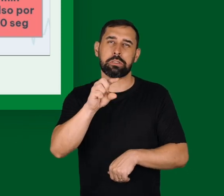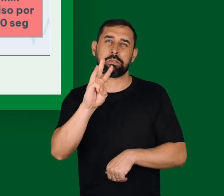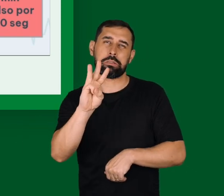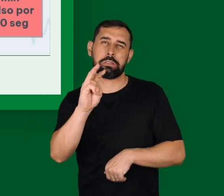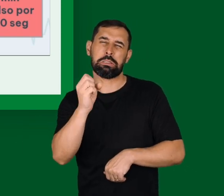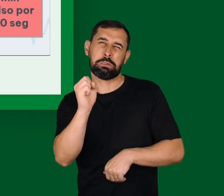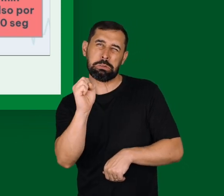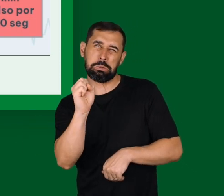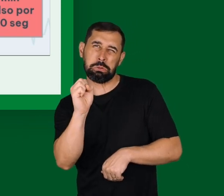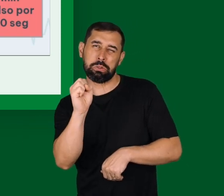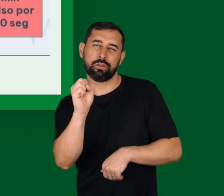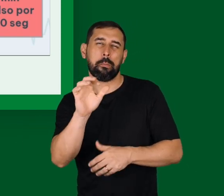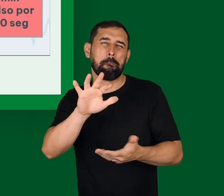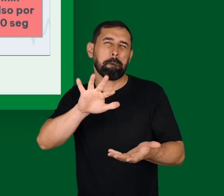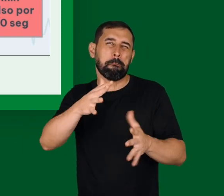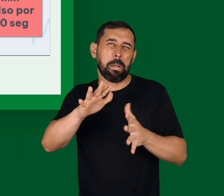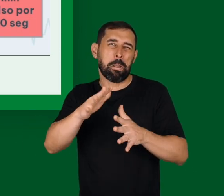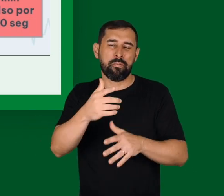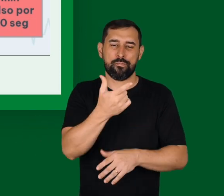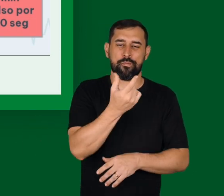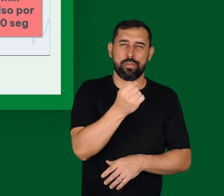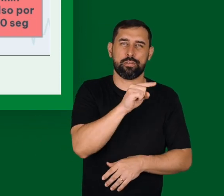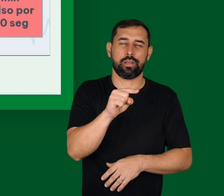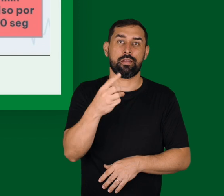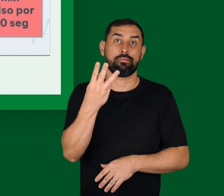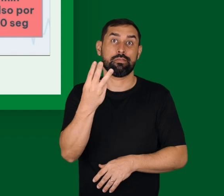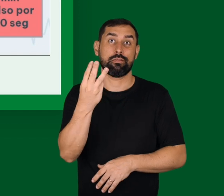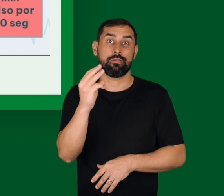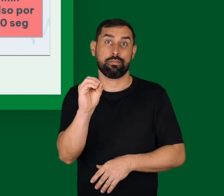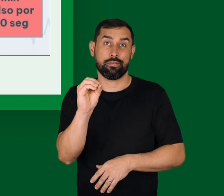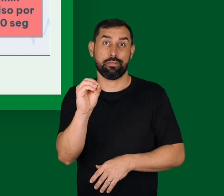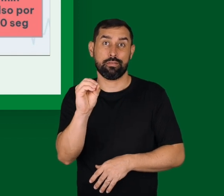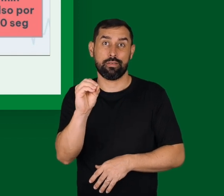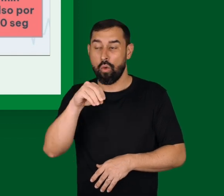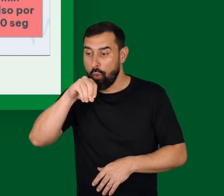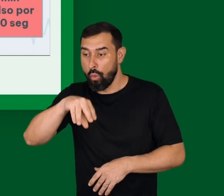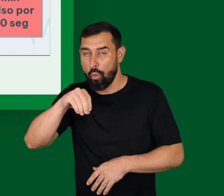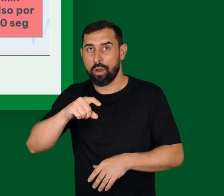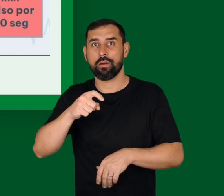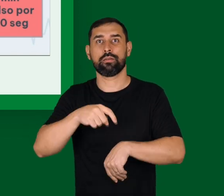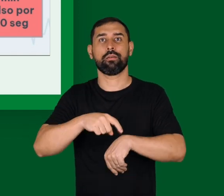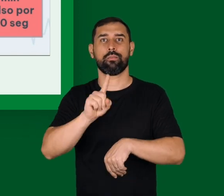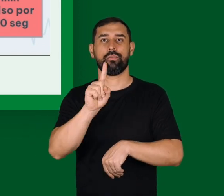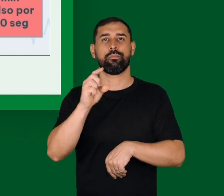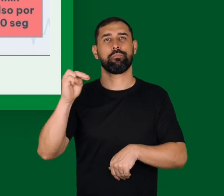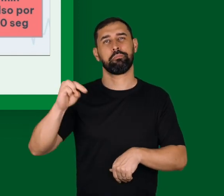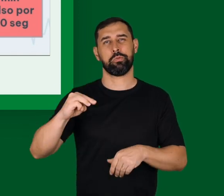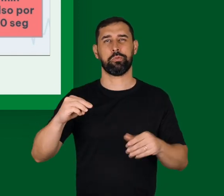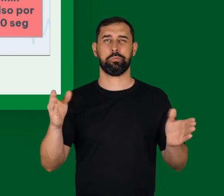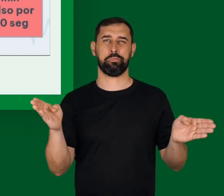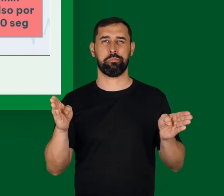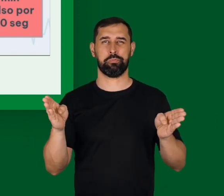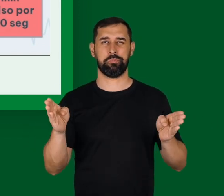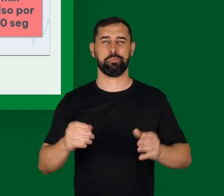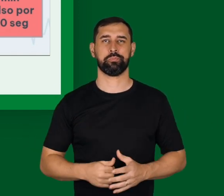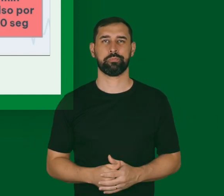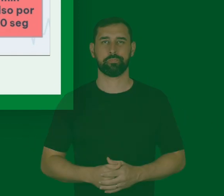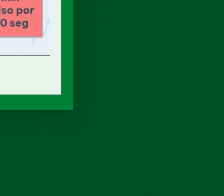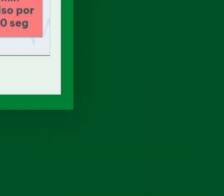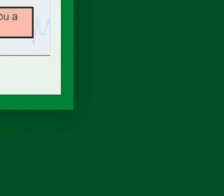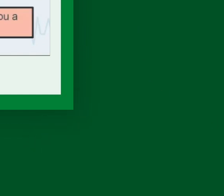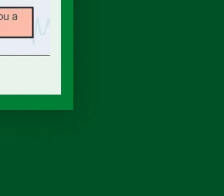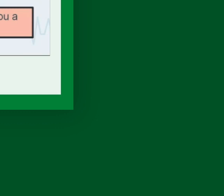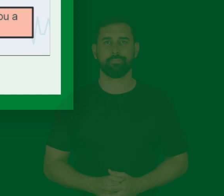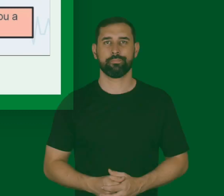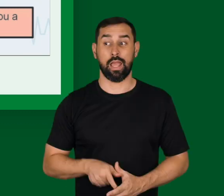Uma ventilação a cada 2 ou 3 segundos, o que vai equivaler a 20 a 30 ventilações por minuto, ok?